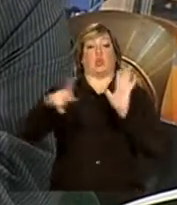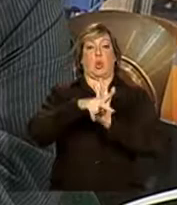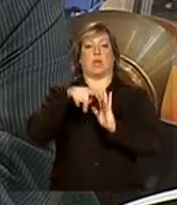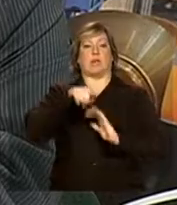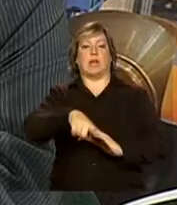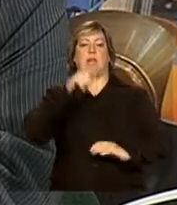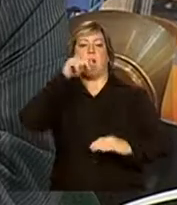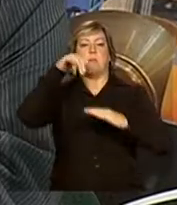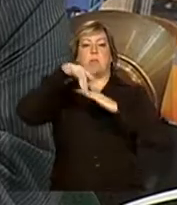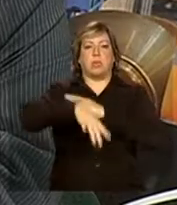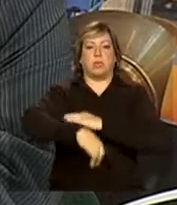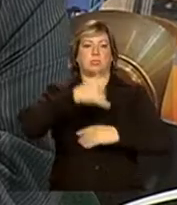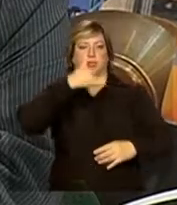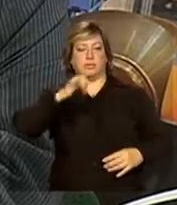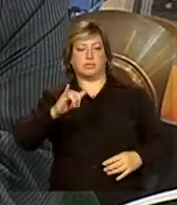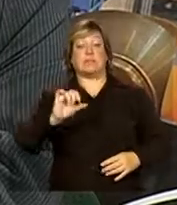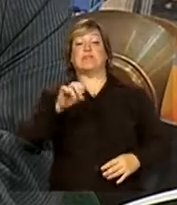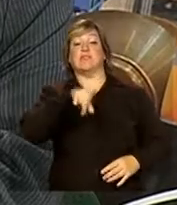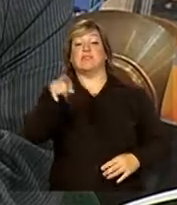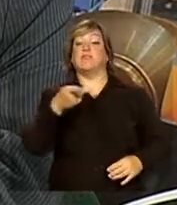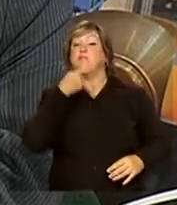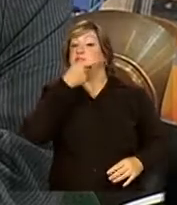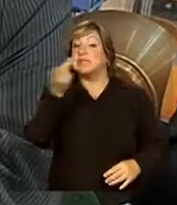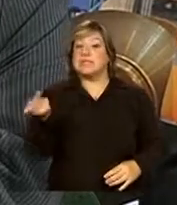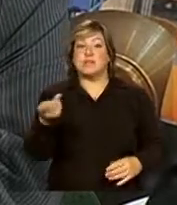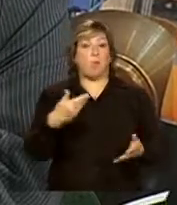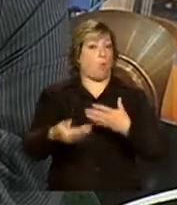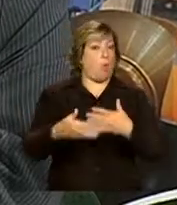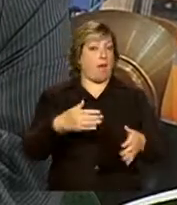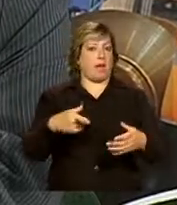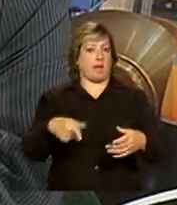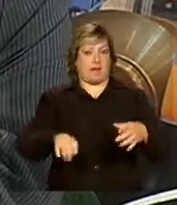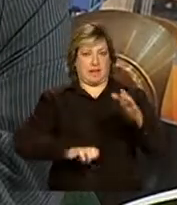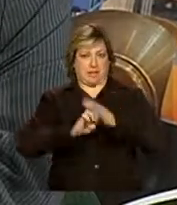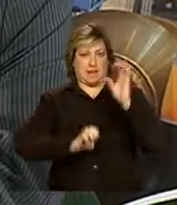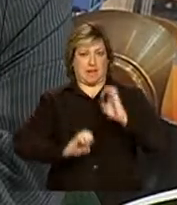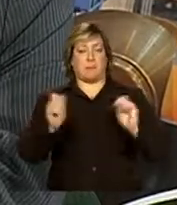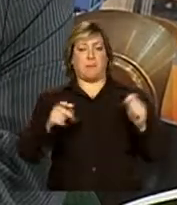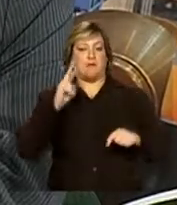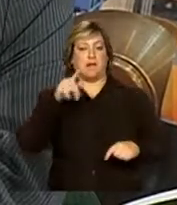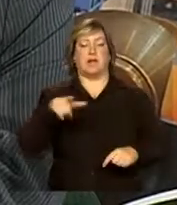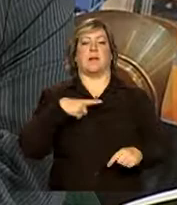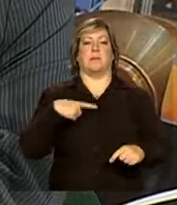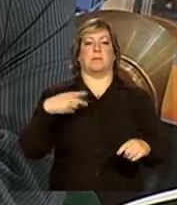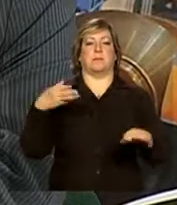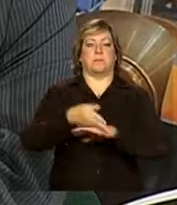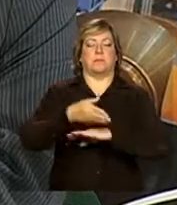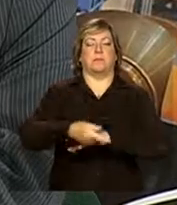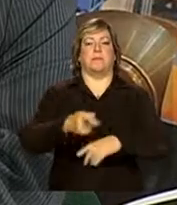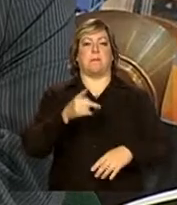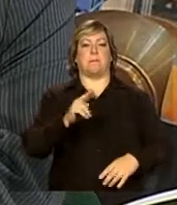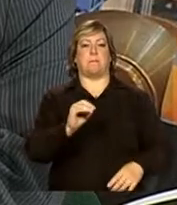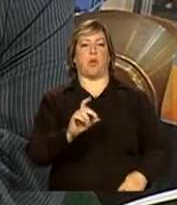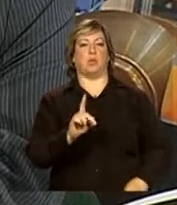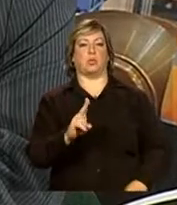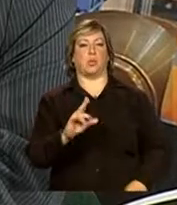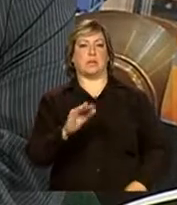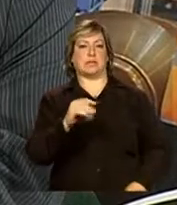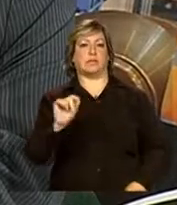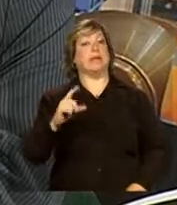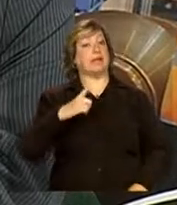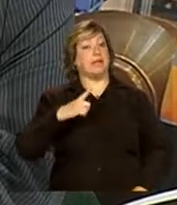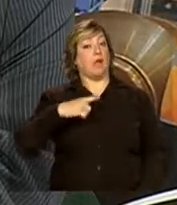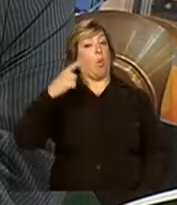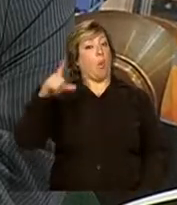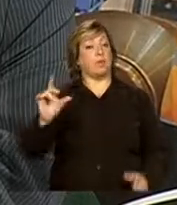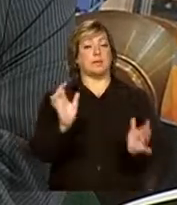você visitar qualquer empresa, você vai ver isso, é com operação e com a parte de produção. E tem uma outra parte